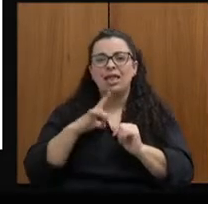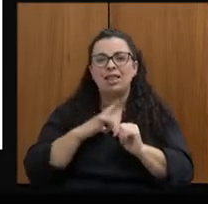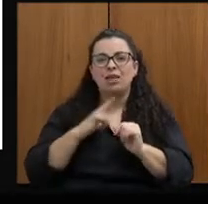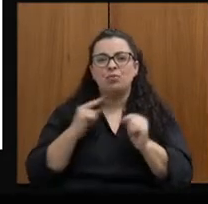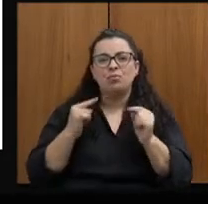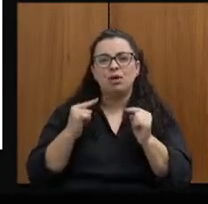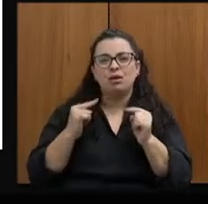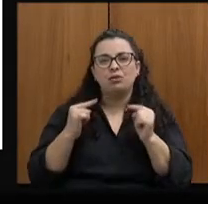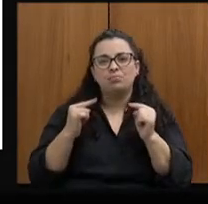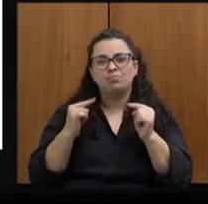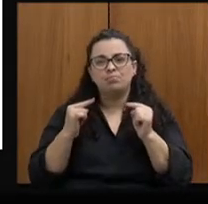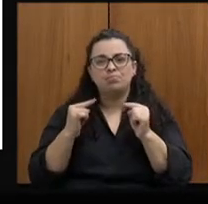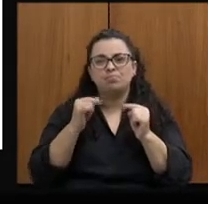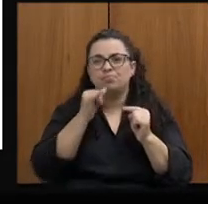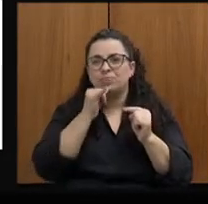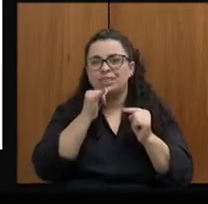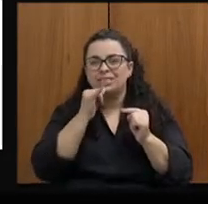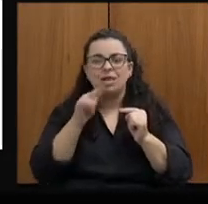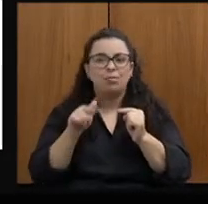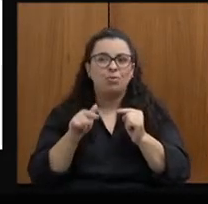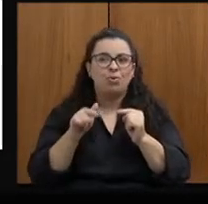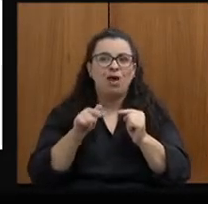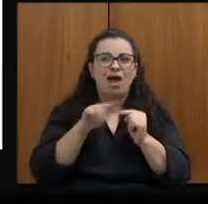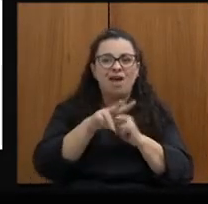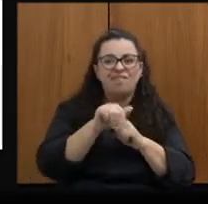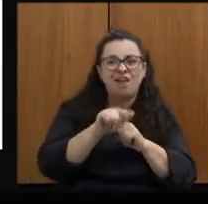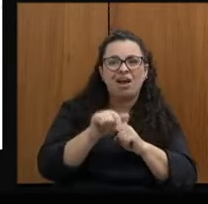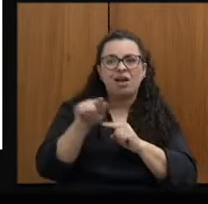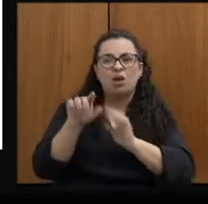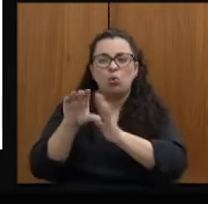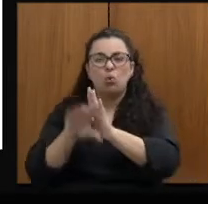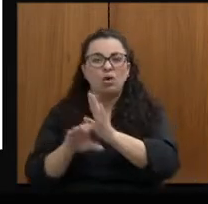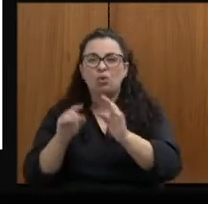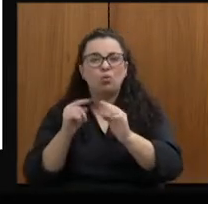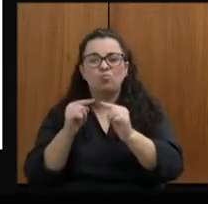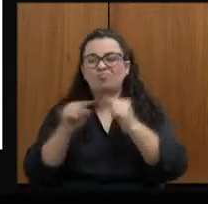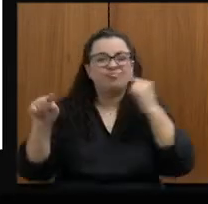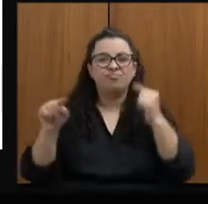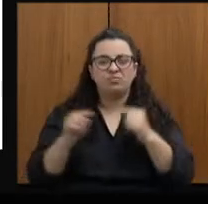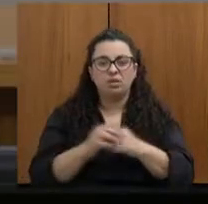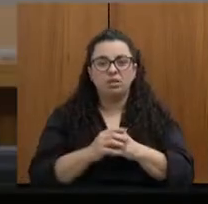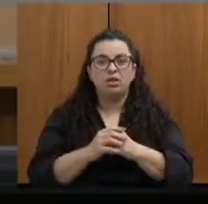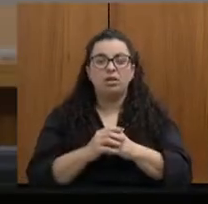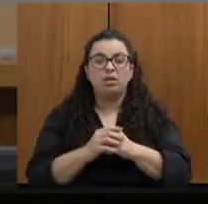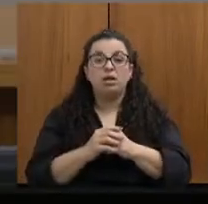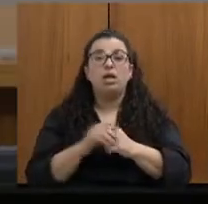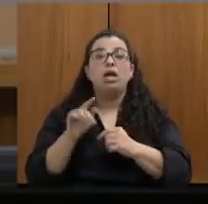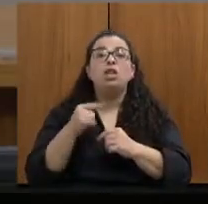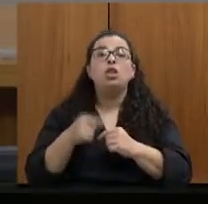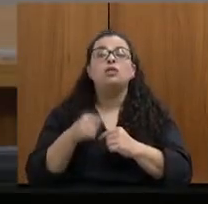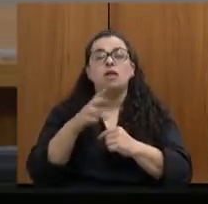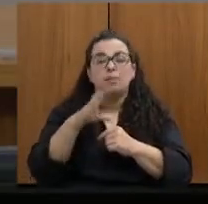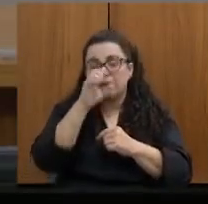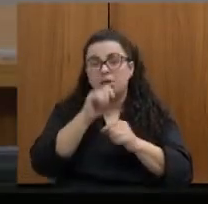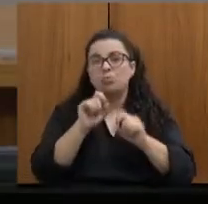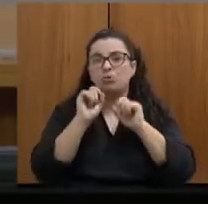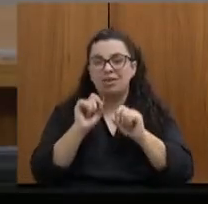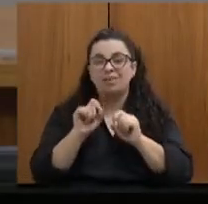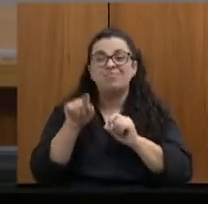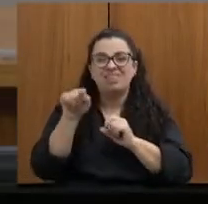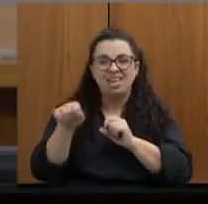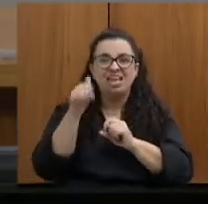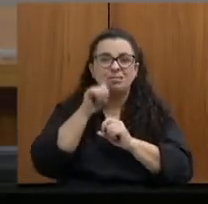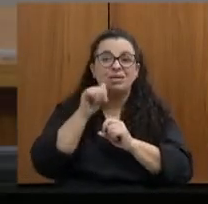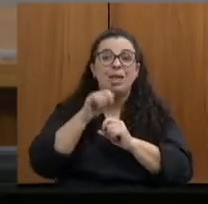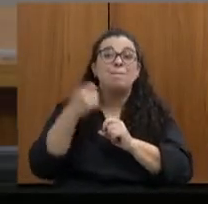estão dando muito certo. O que nós aprendemos aqui até agora? Que nós vamos precisar qualificar essas